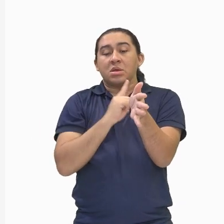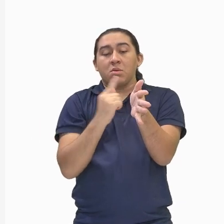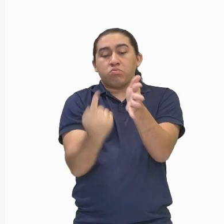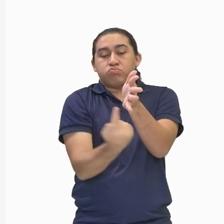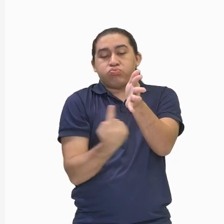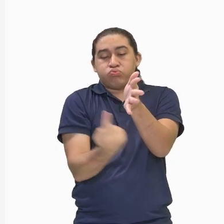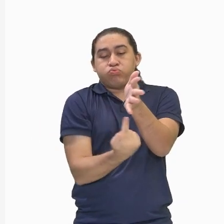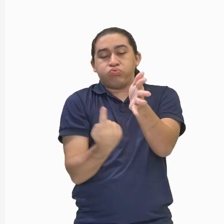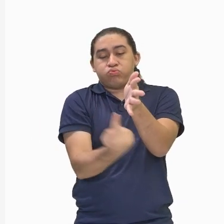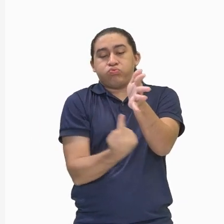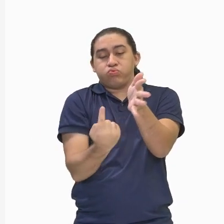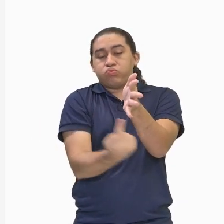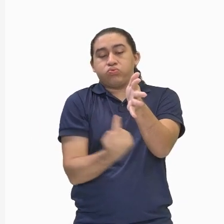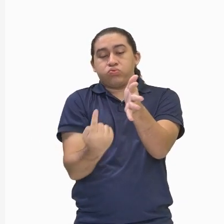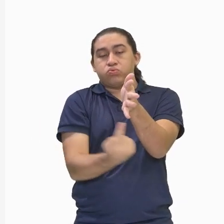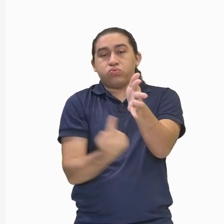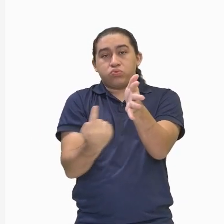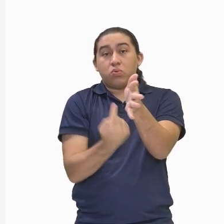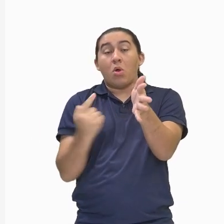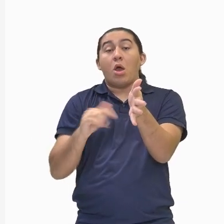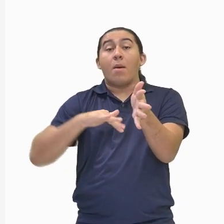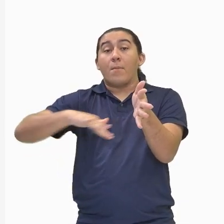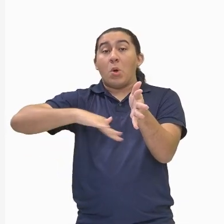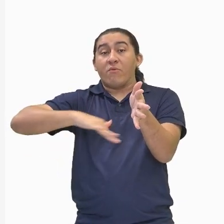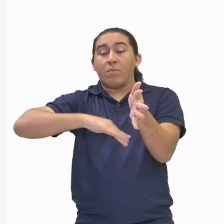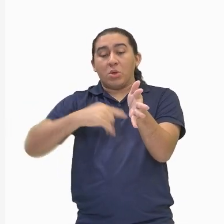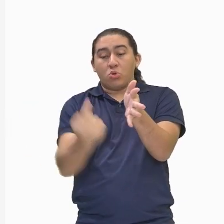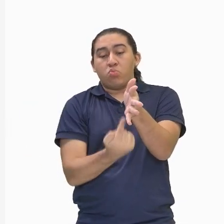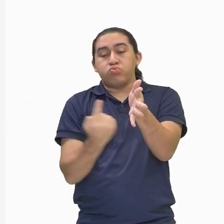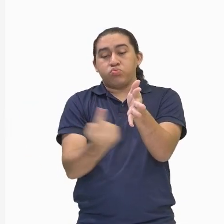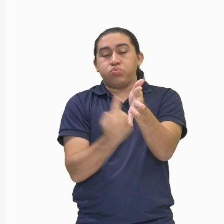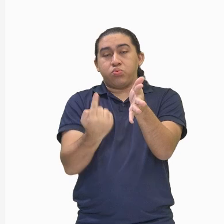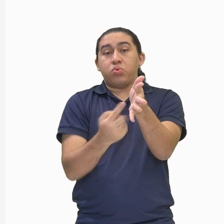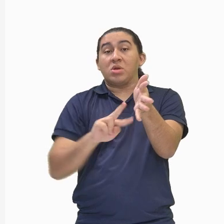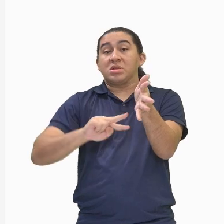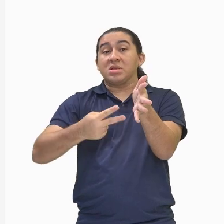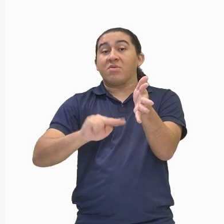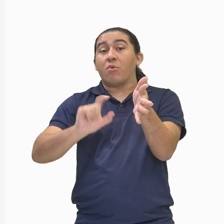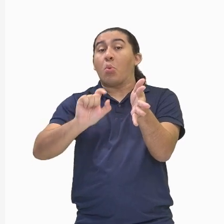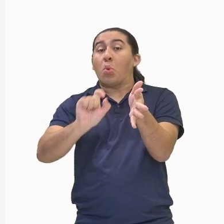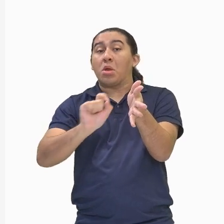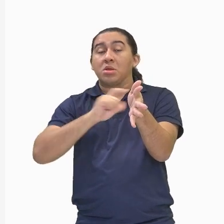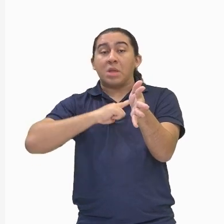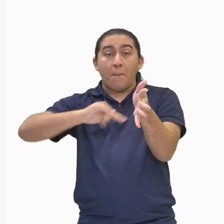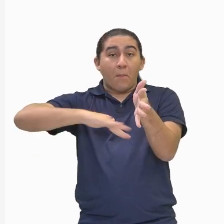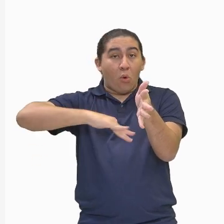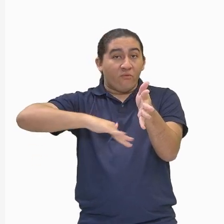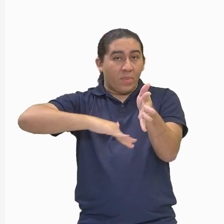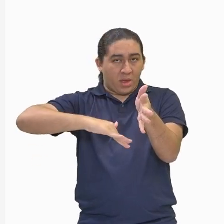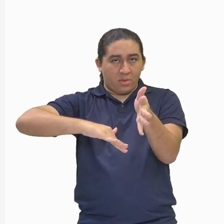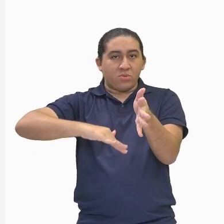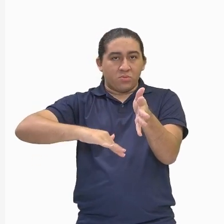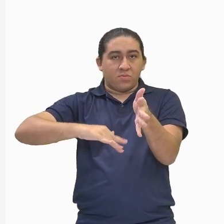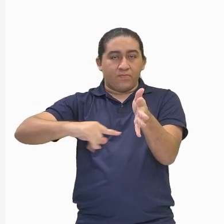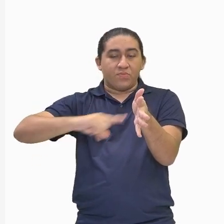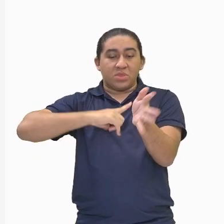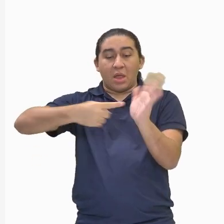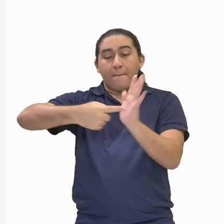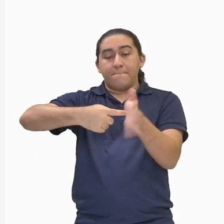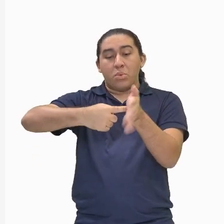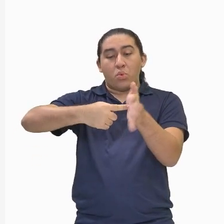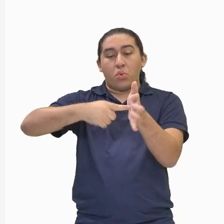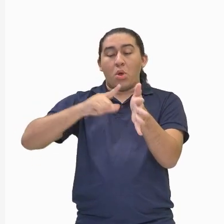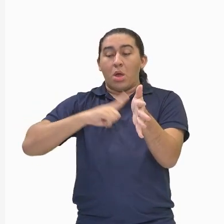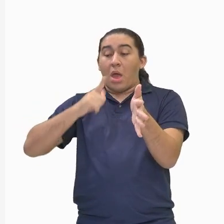com isso uma turbina girar, produzindo movimento mecânico, movimento de giro da turbina. E